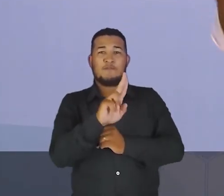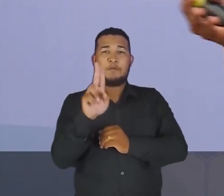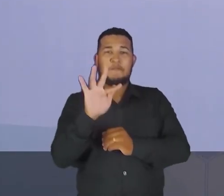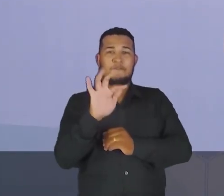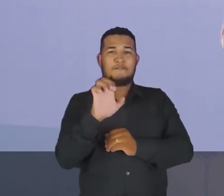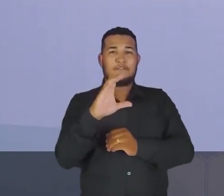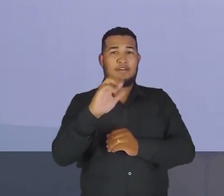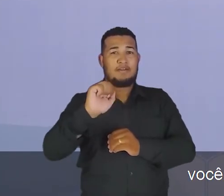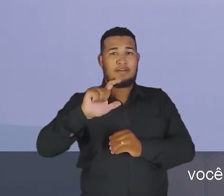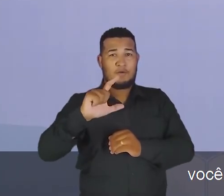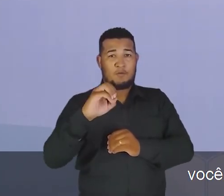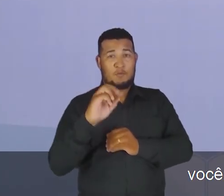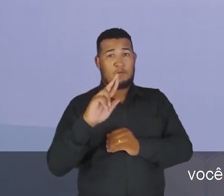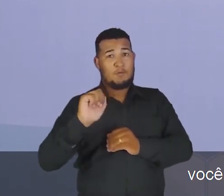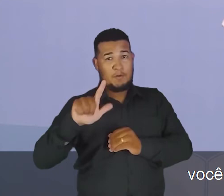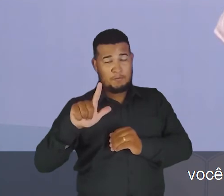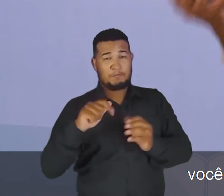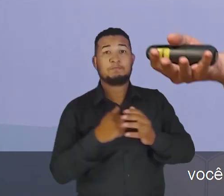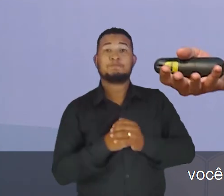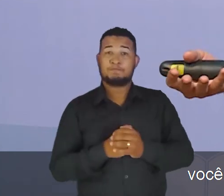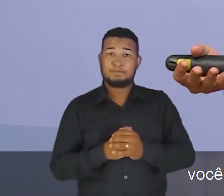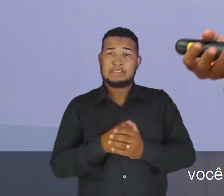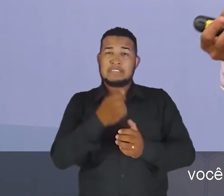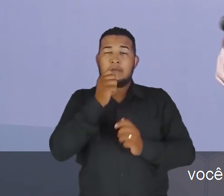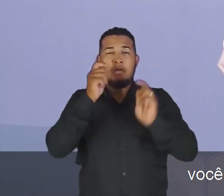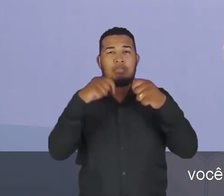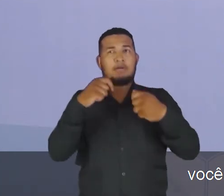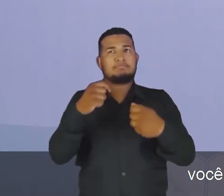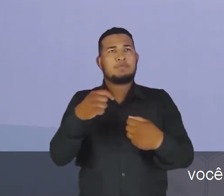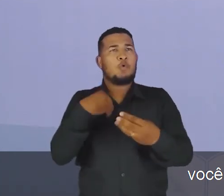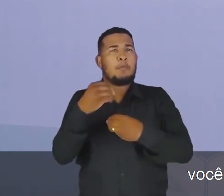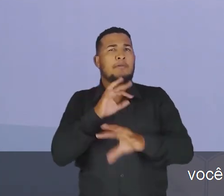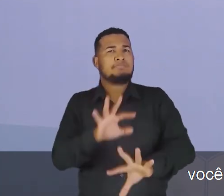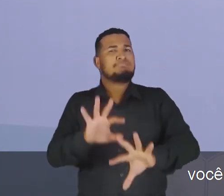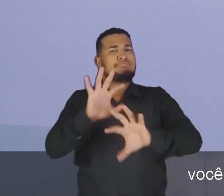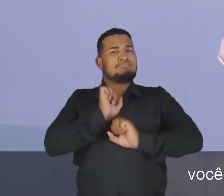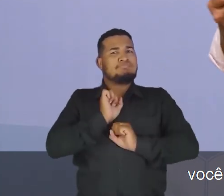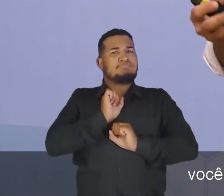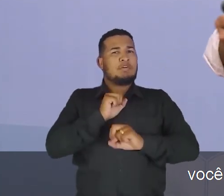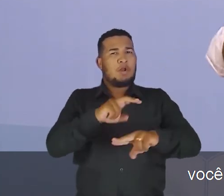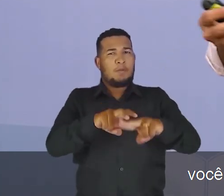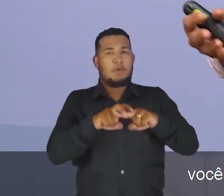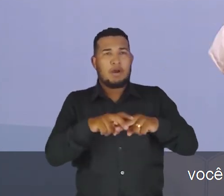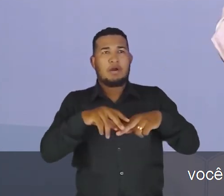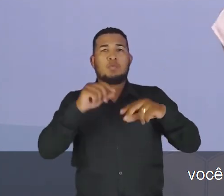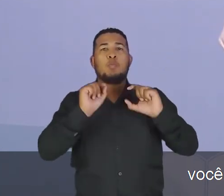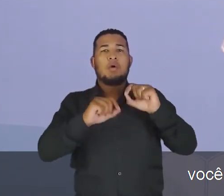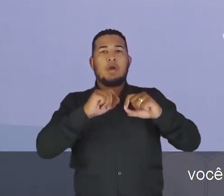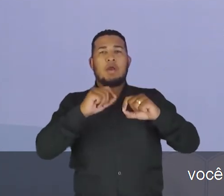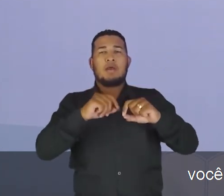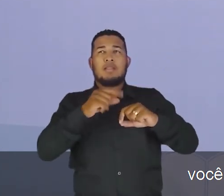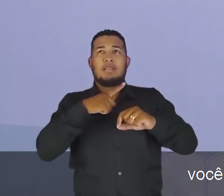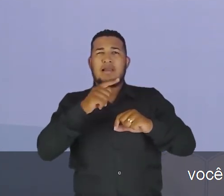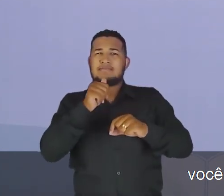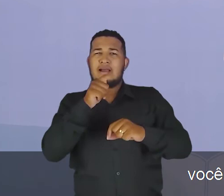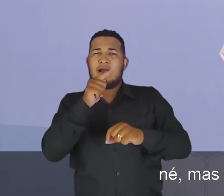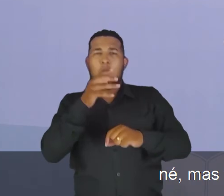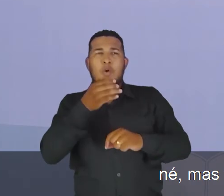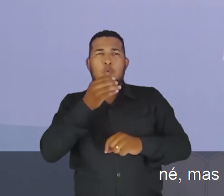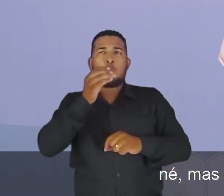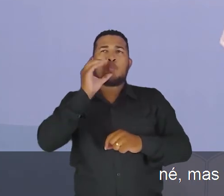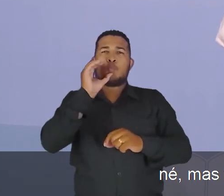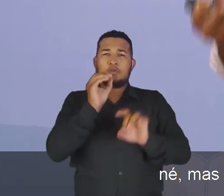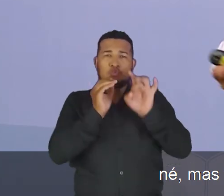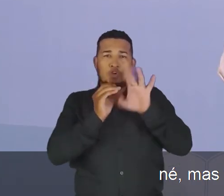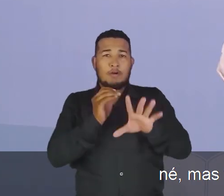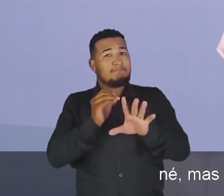Que também você entra em contato não só através de ingestão de água, né, mas